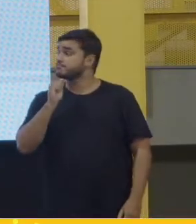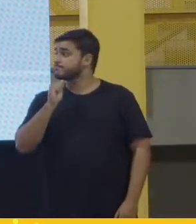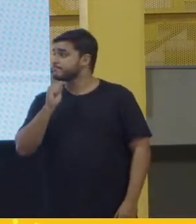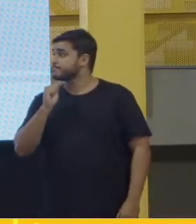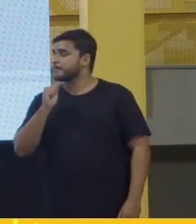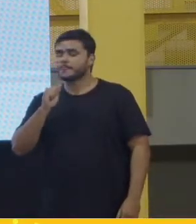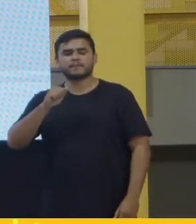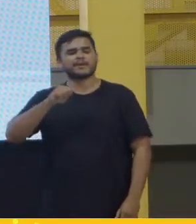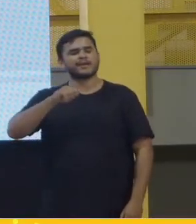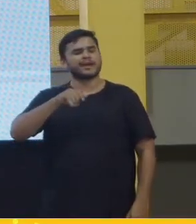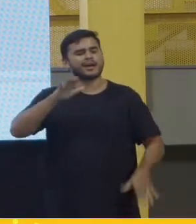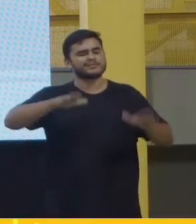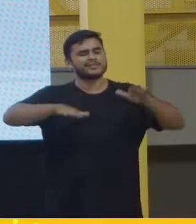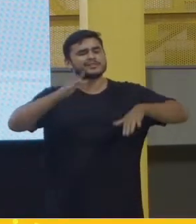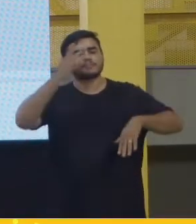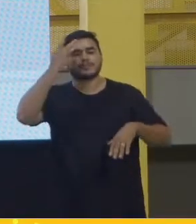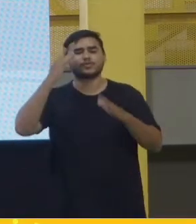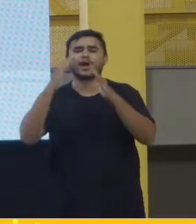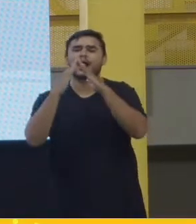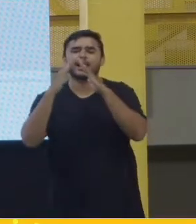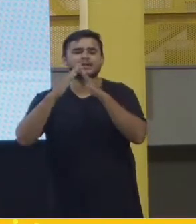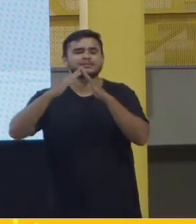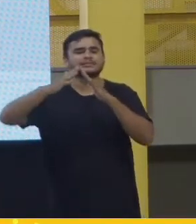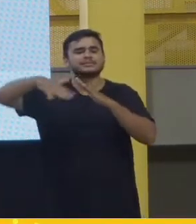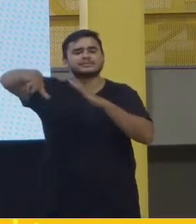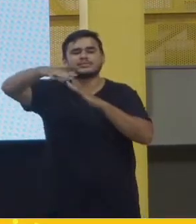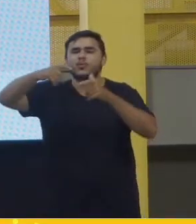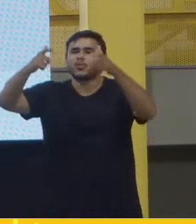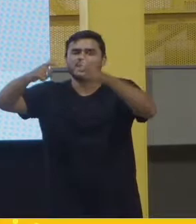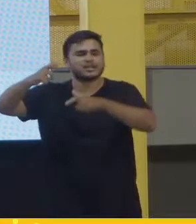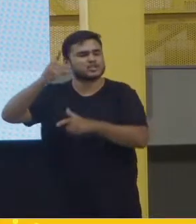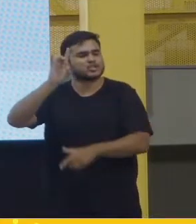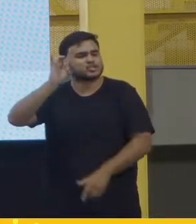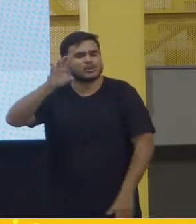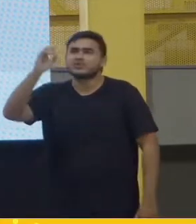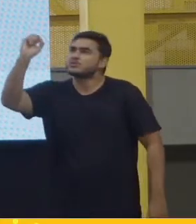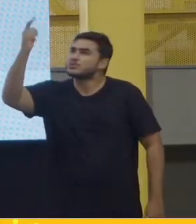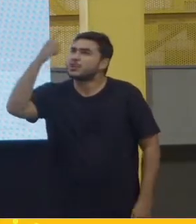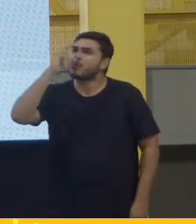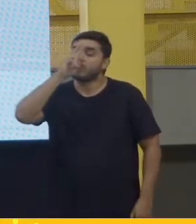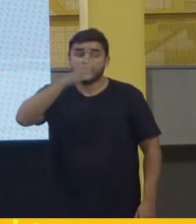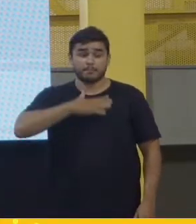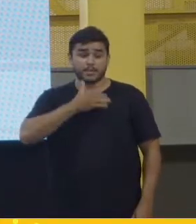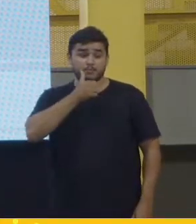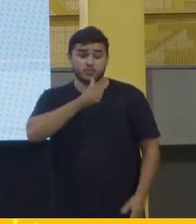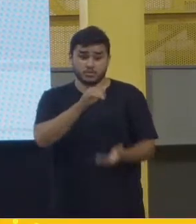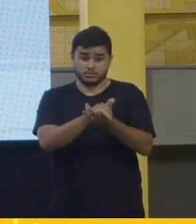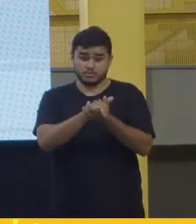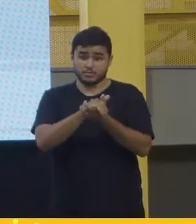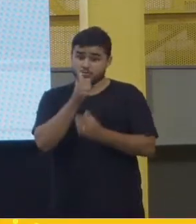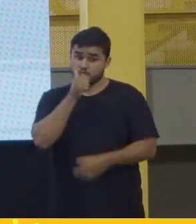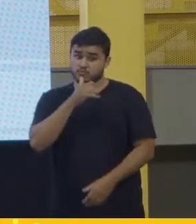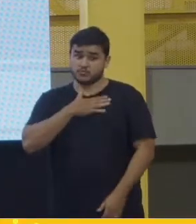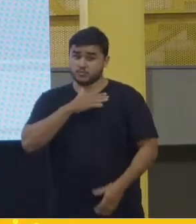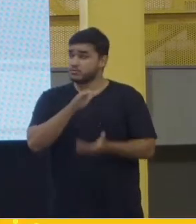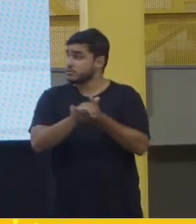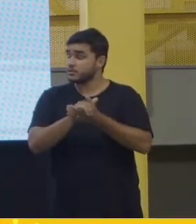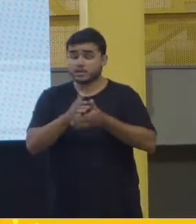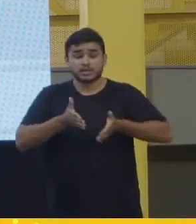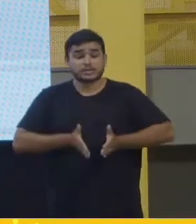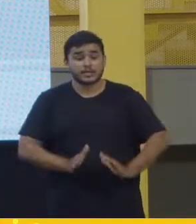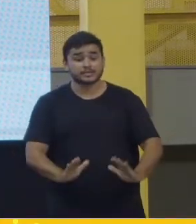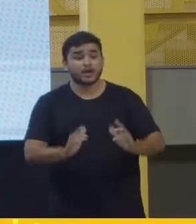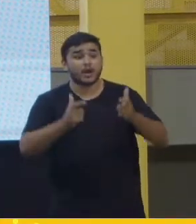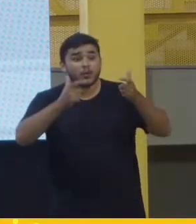incidência solar, quem tem pele branca vai sofrer de câncer. Minha esposa, por exemplo, ela nasceu no